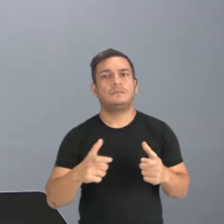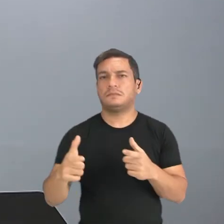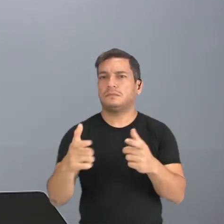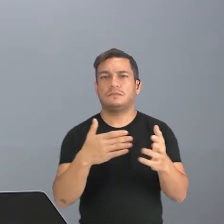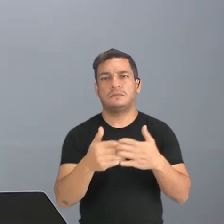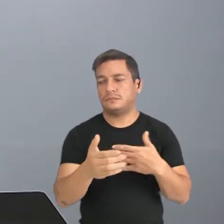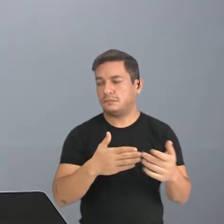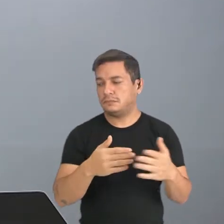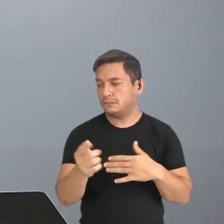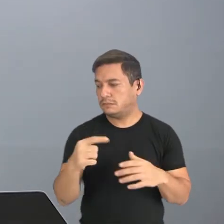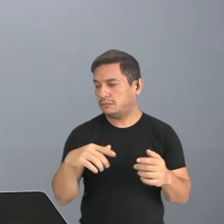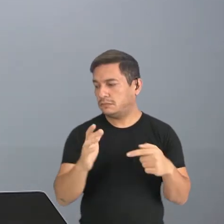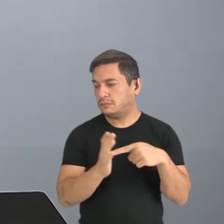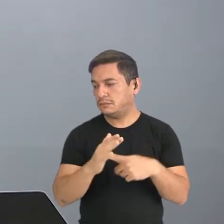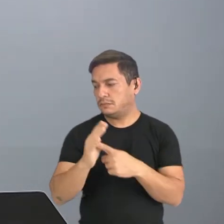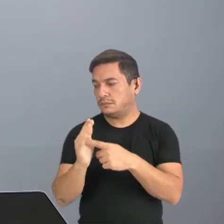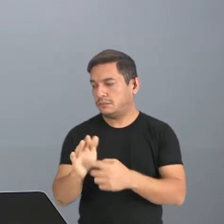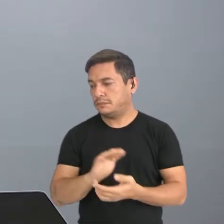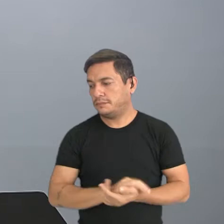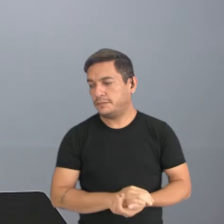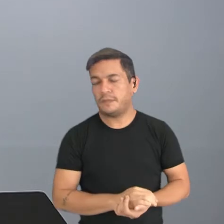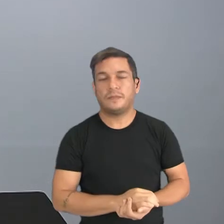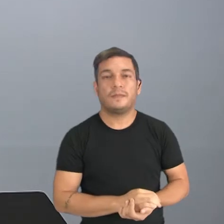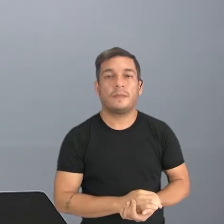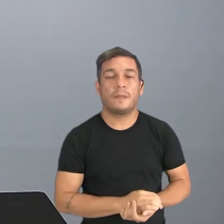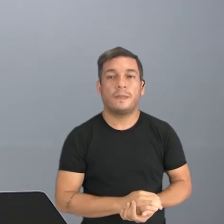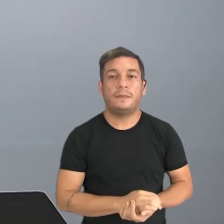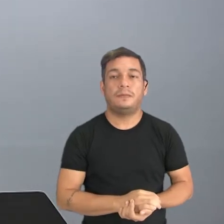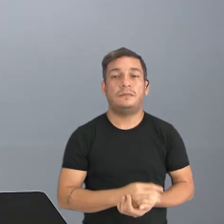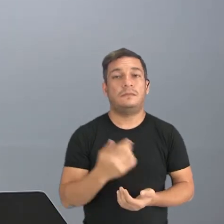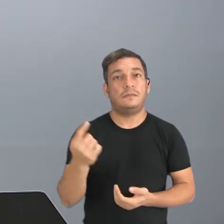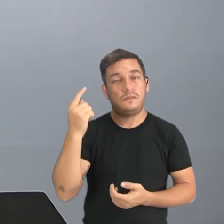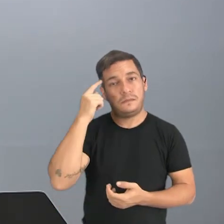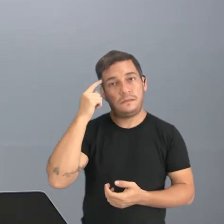qualquer outra direção. E aí,